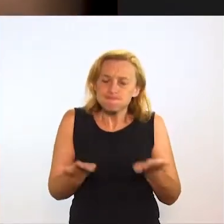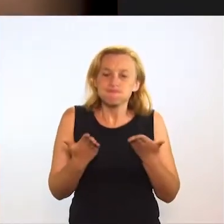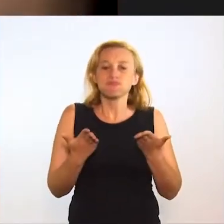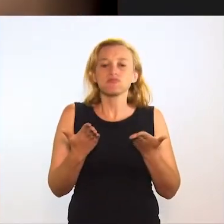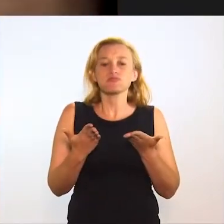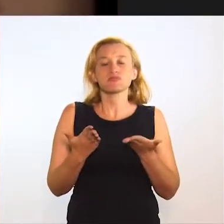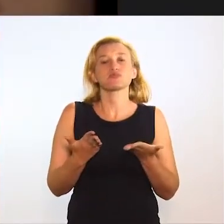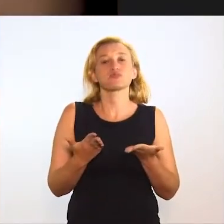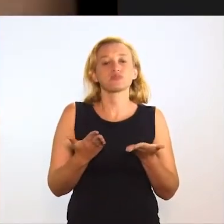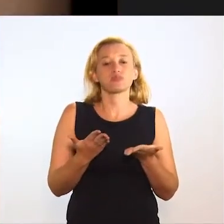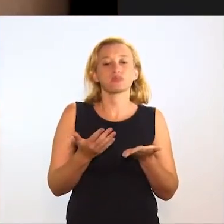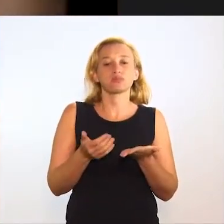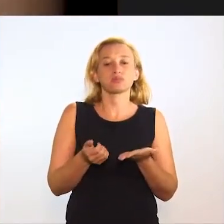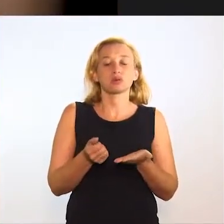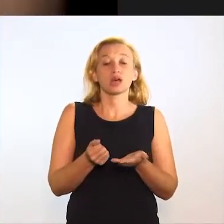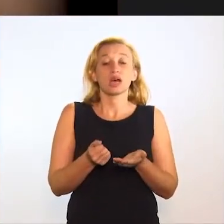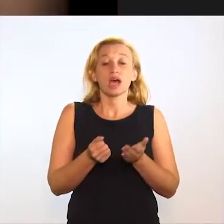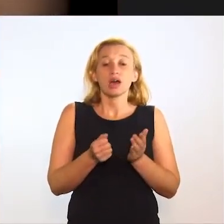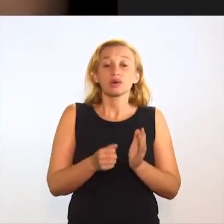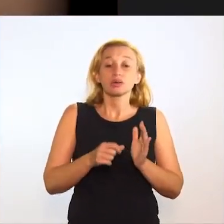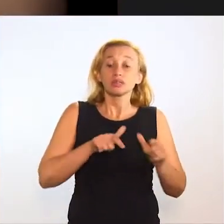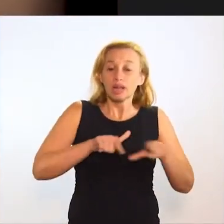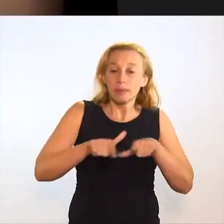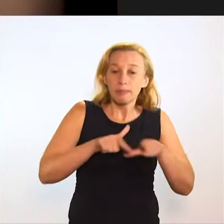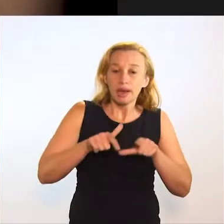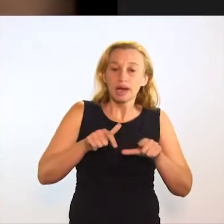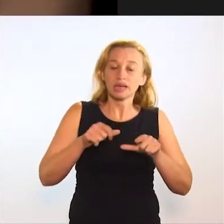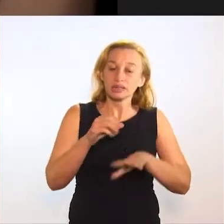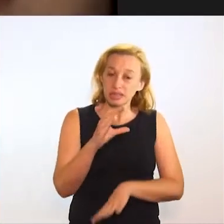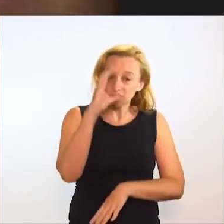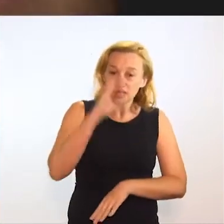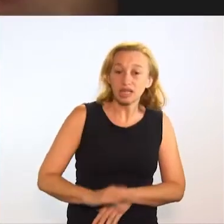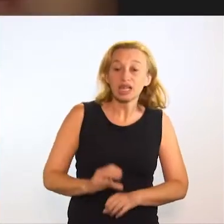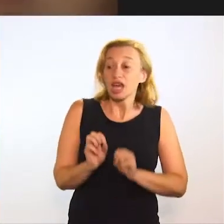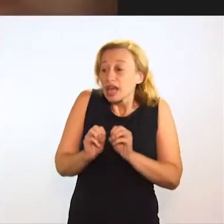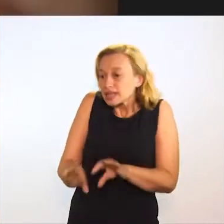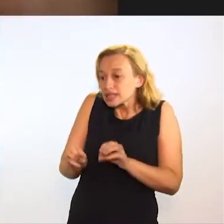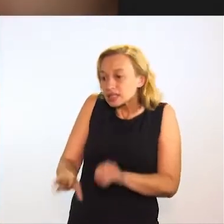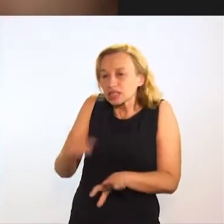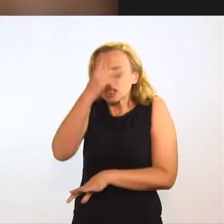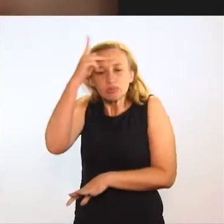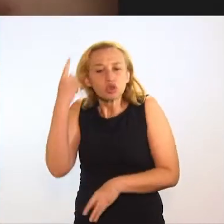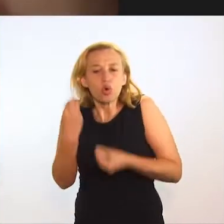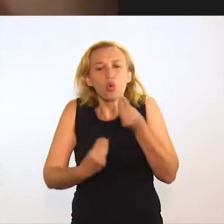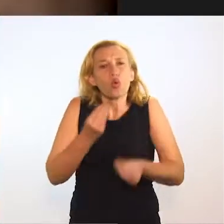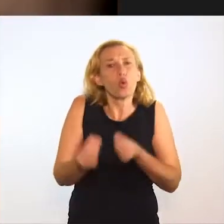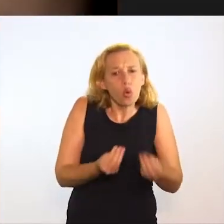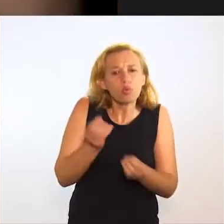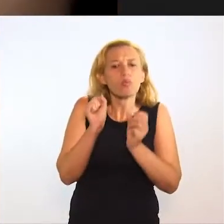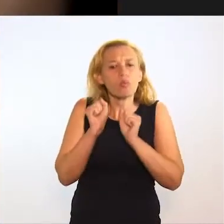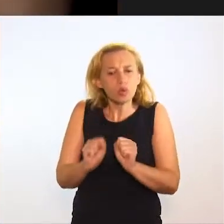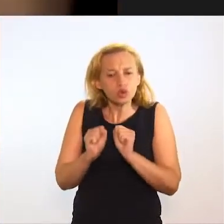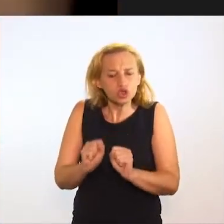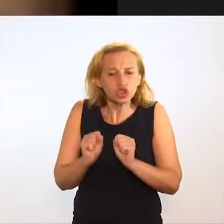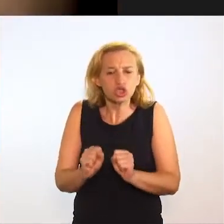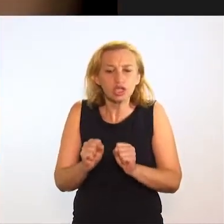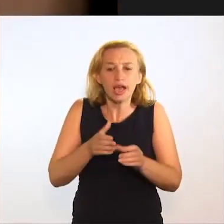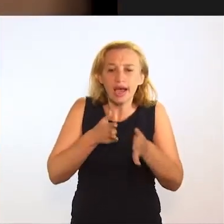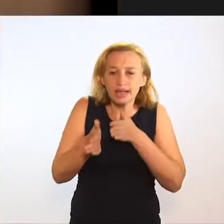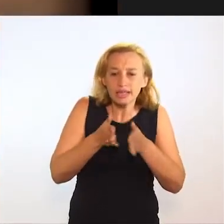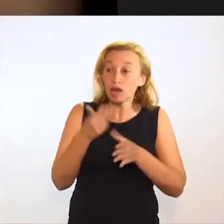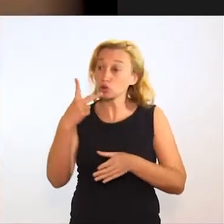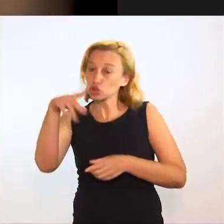estimular o pleno exercício da cidadania, ensinando para essas pessoas como elas